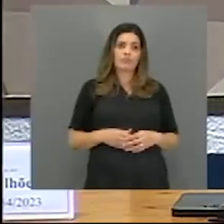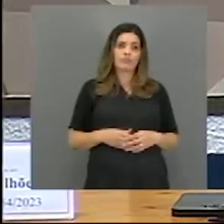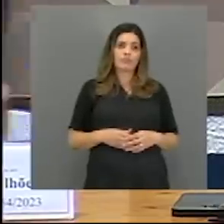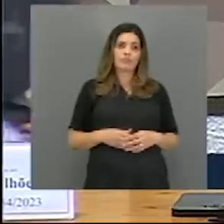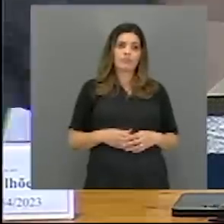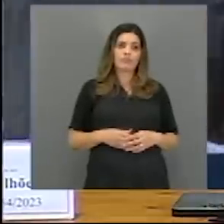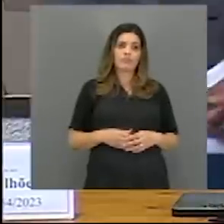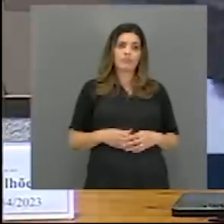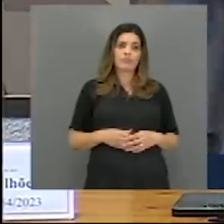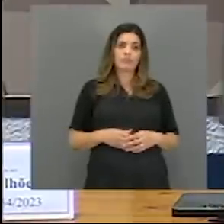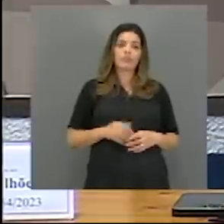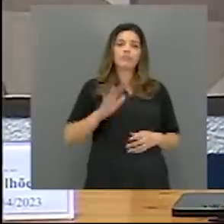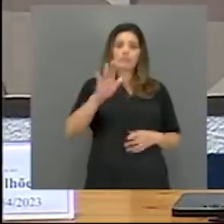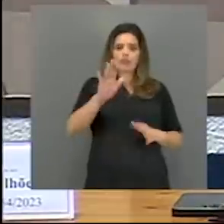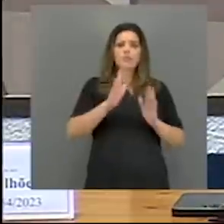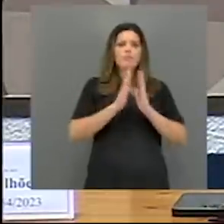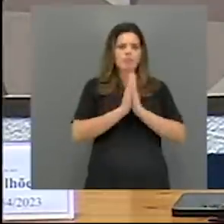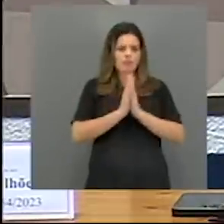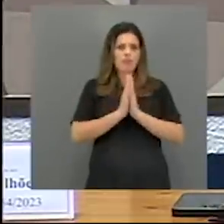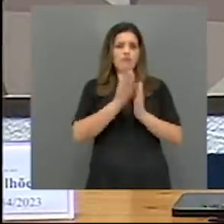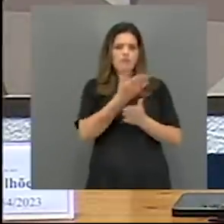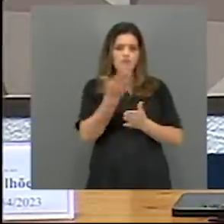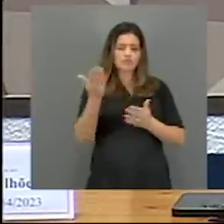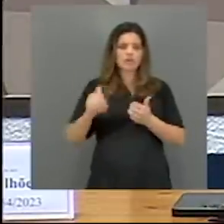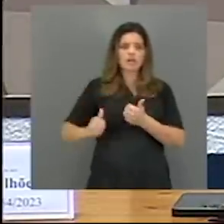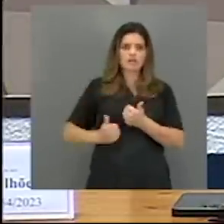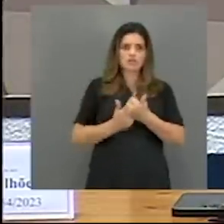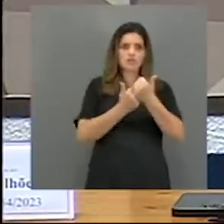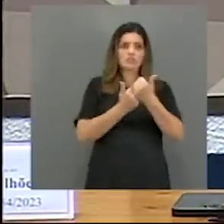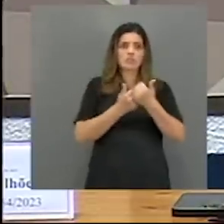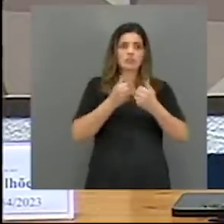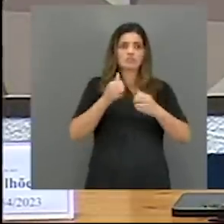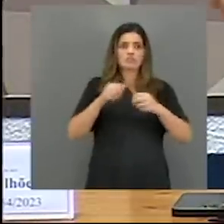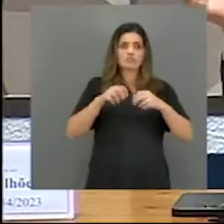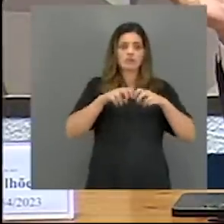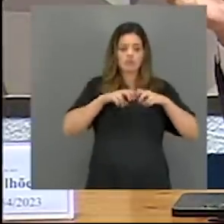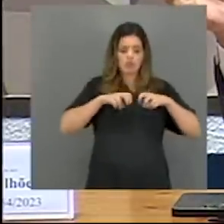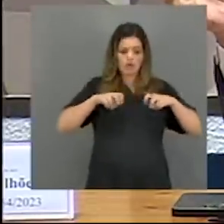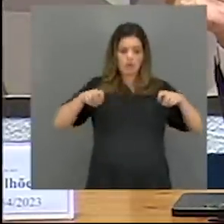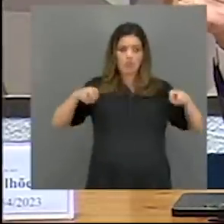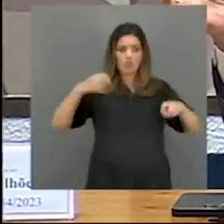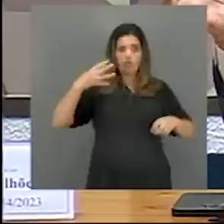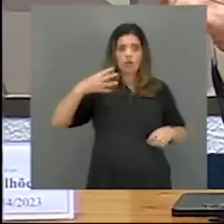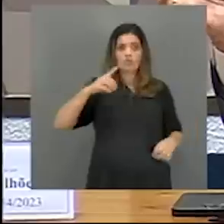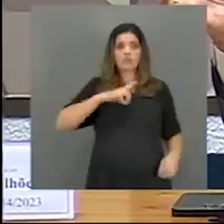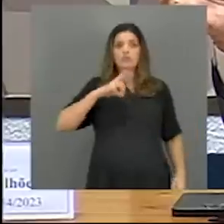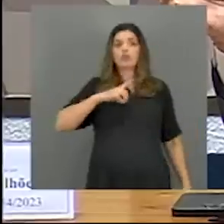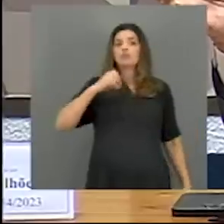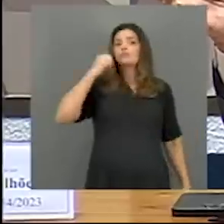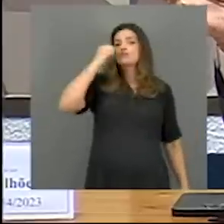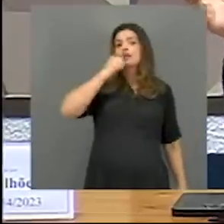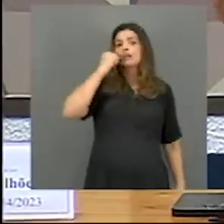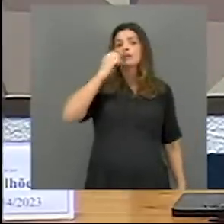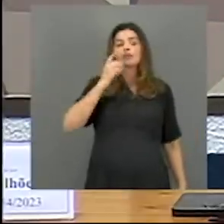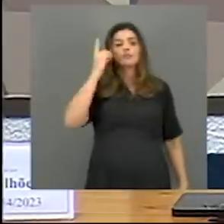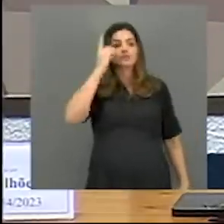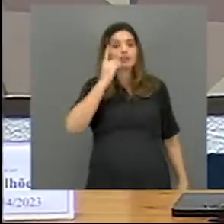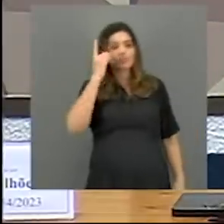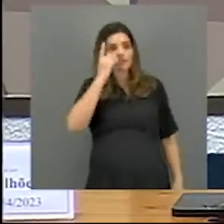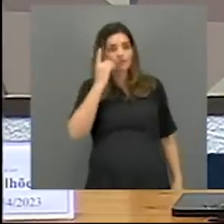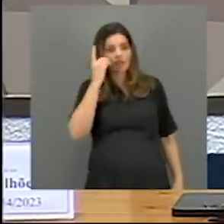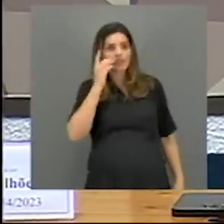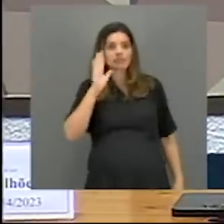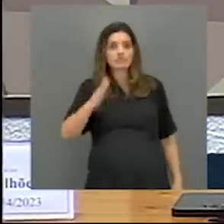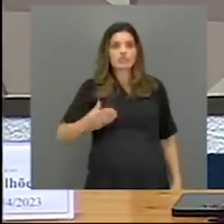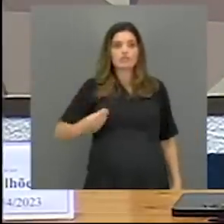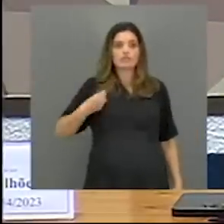Solicitando antes aqui, só por gentileza, que os assessores que se acomodaram na quarta fileira, nós temos parlamentares, senadores e deputados que já estão aqui para